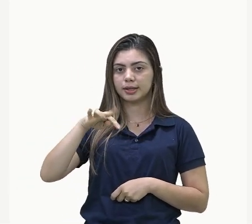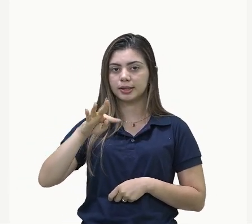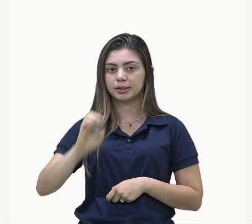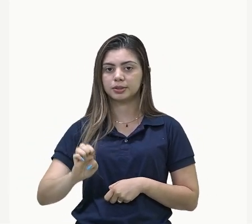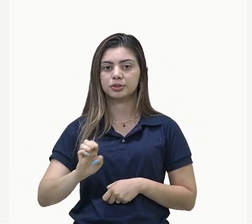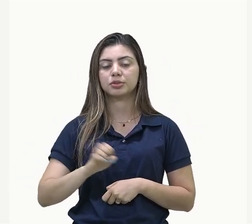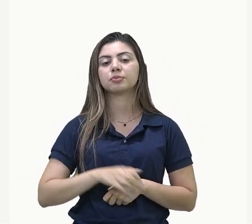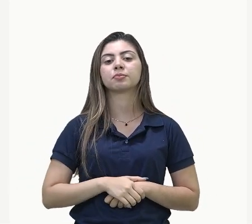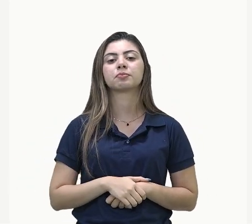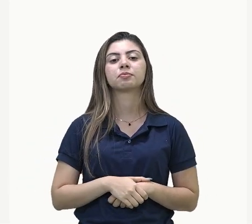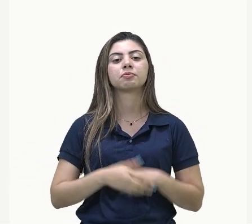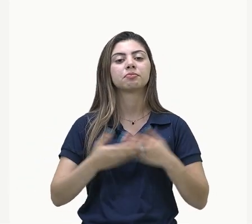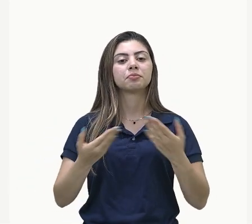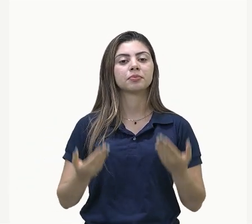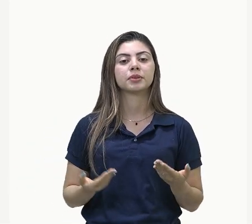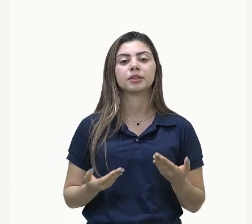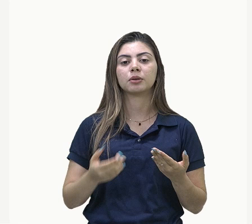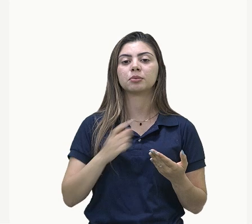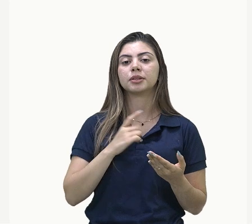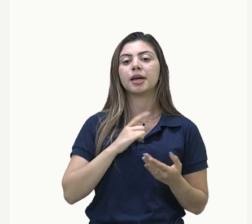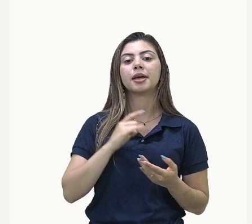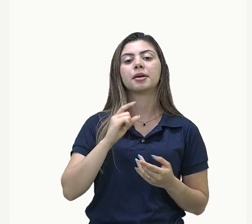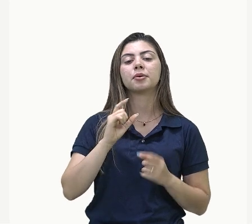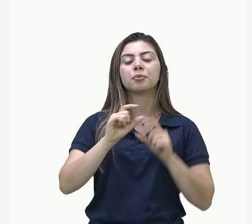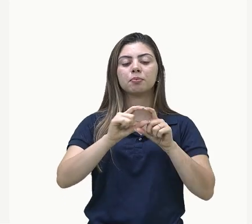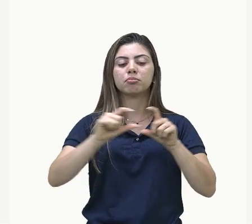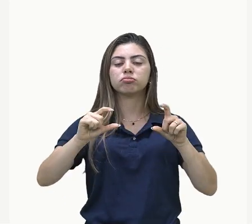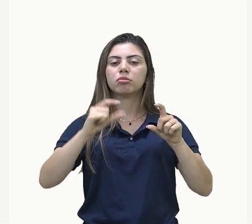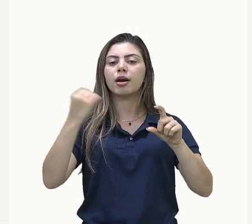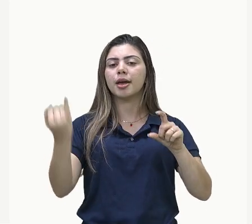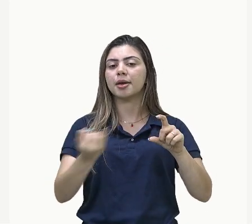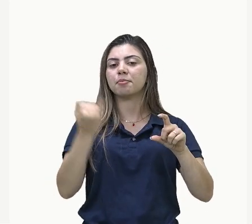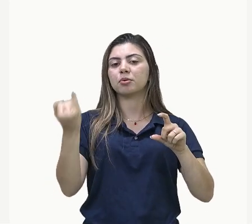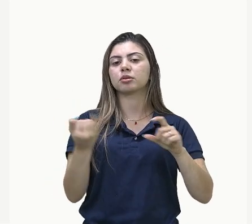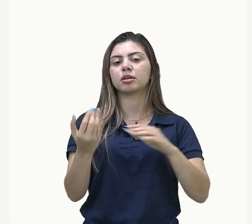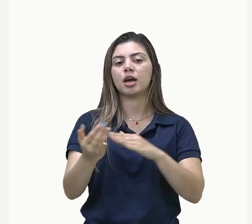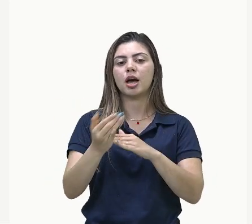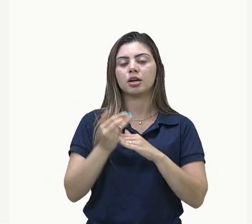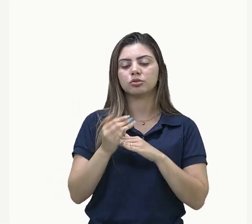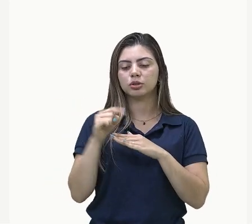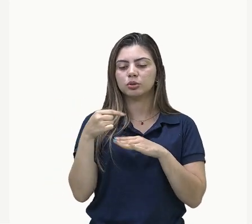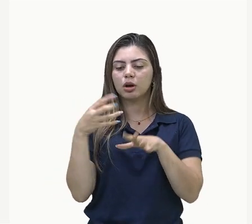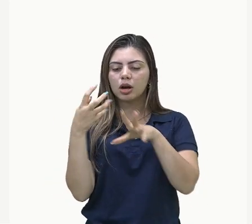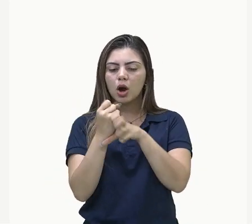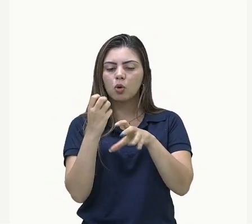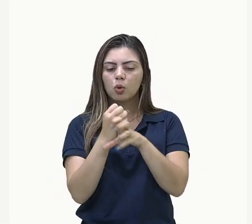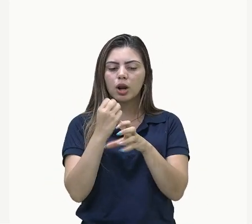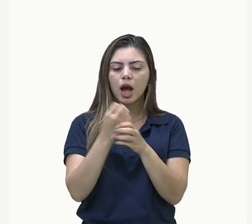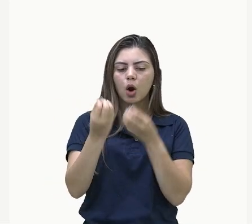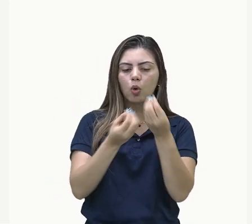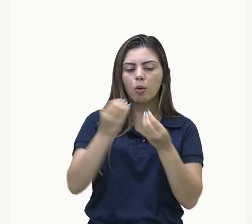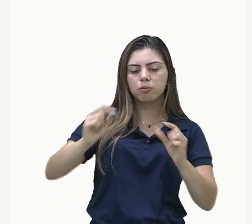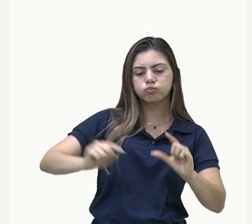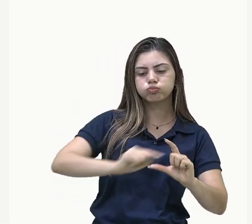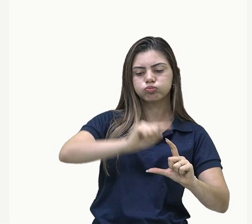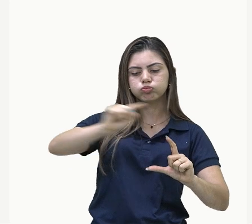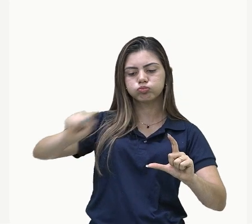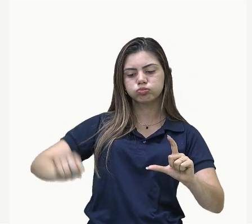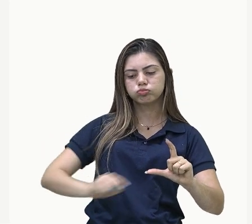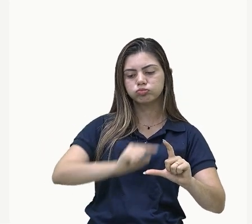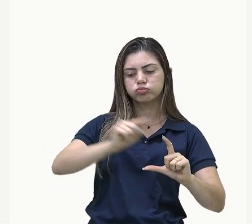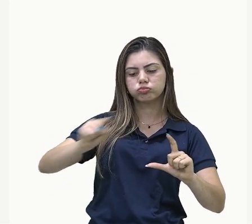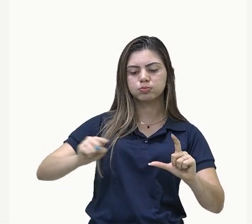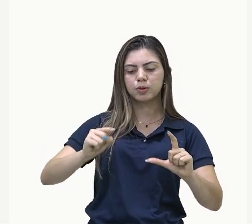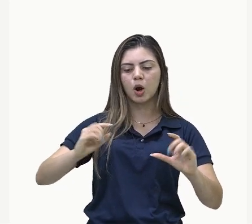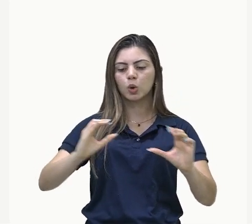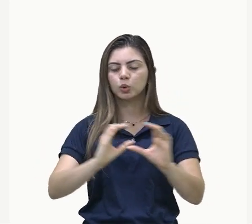Ela é fundamental para resolver os problemas e entender o comportamento de circuitos. E